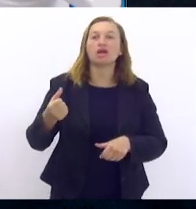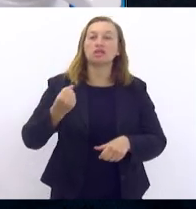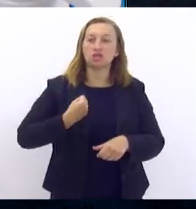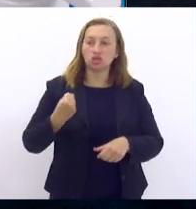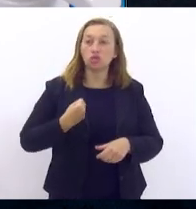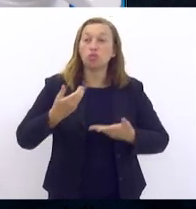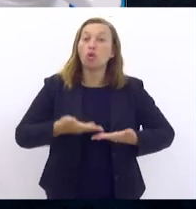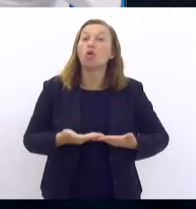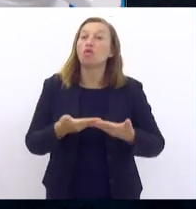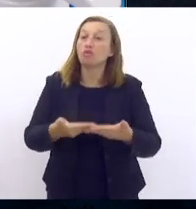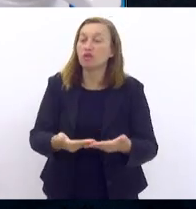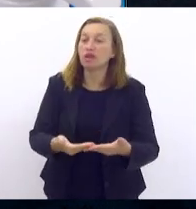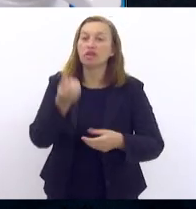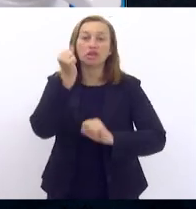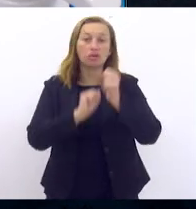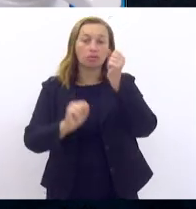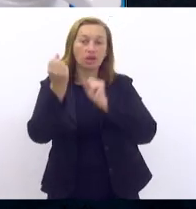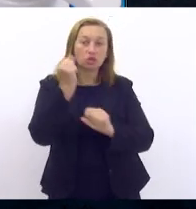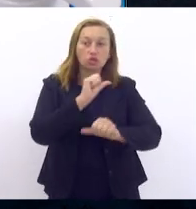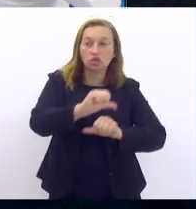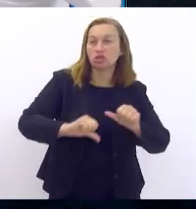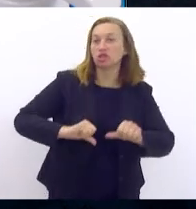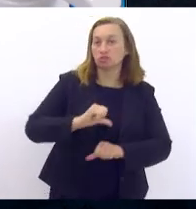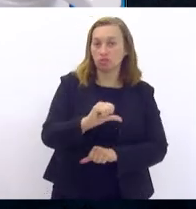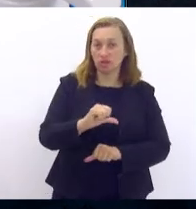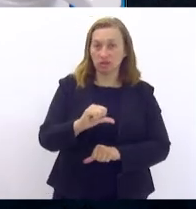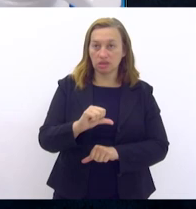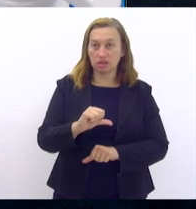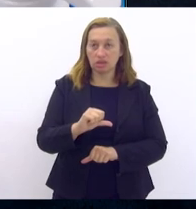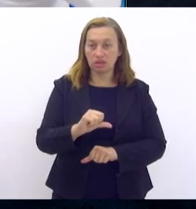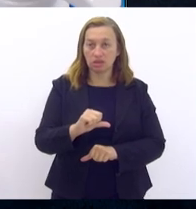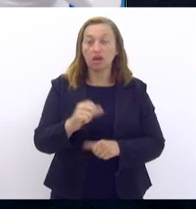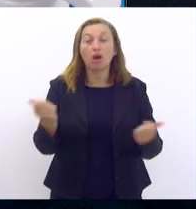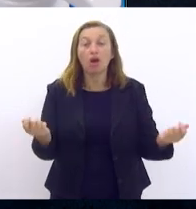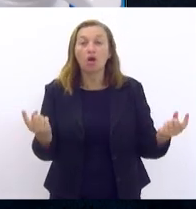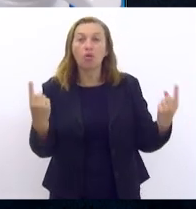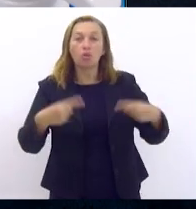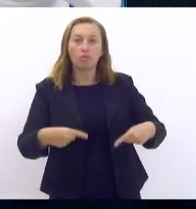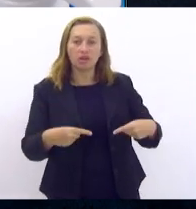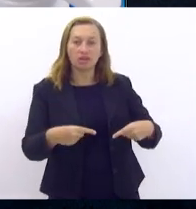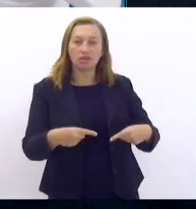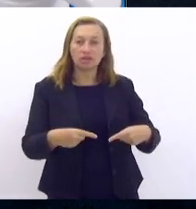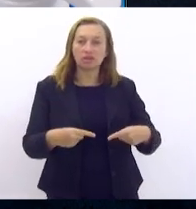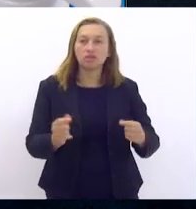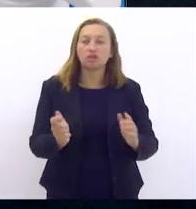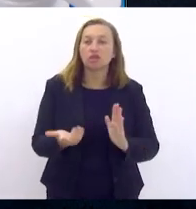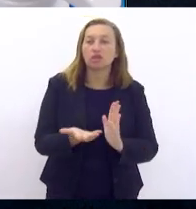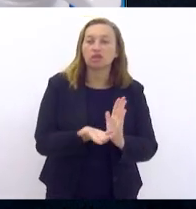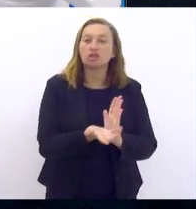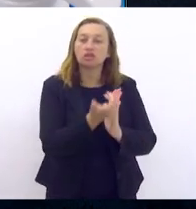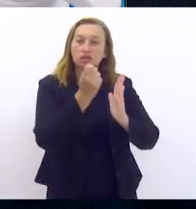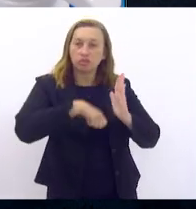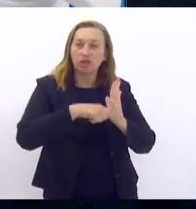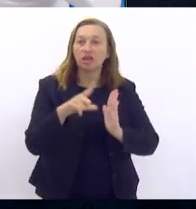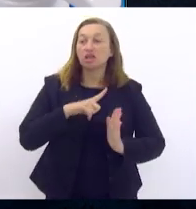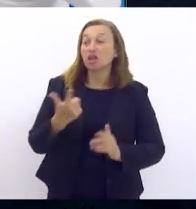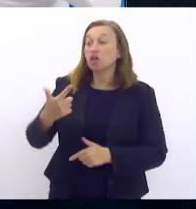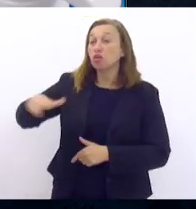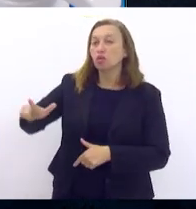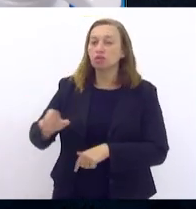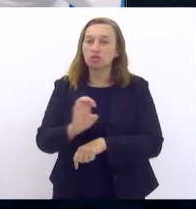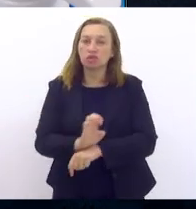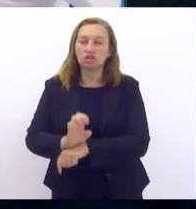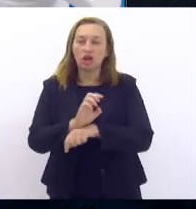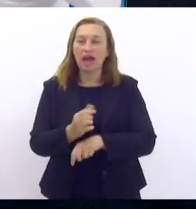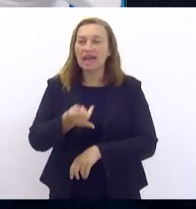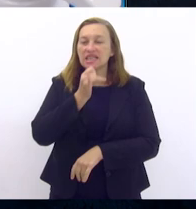oferecendo para indústria de transformação a competitividade tributária que ela tem nos outros estados um exemplo